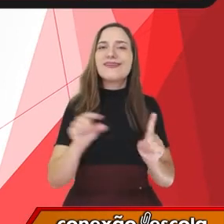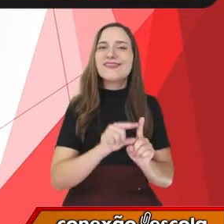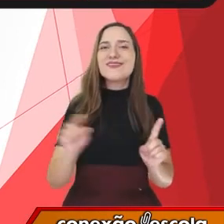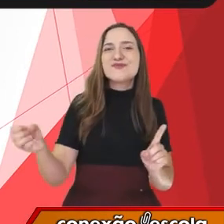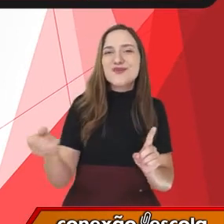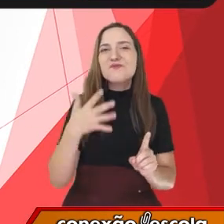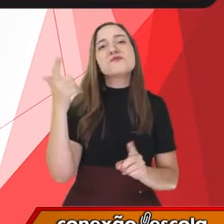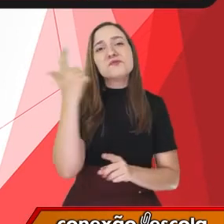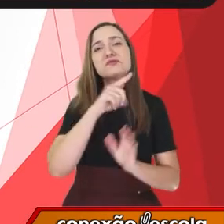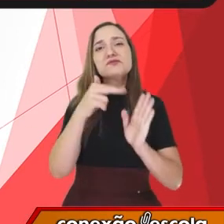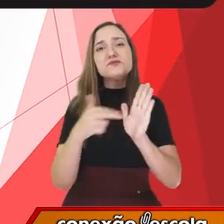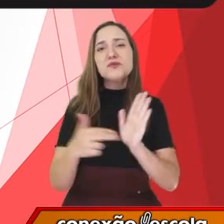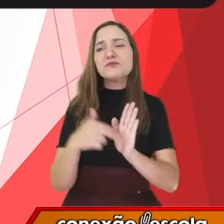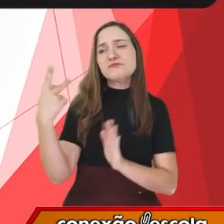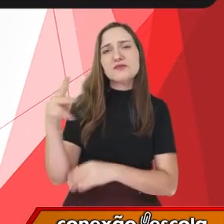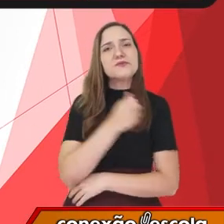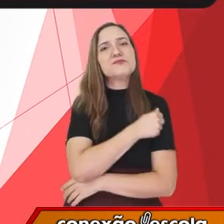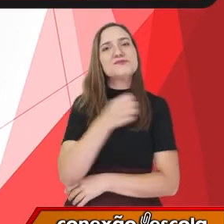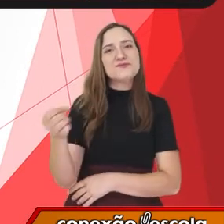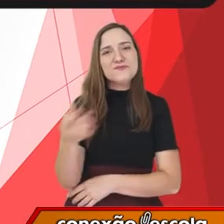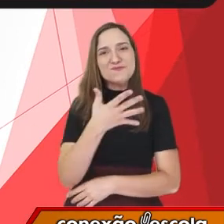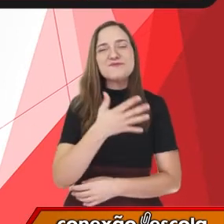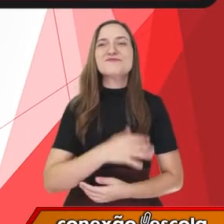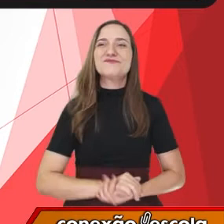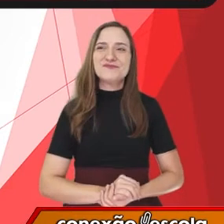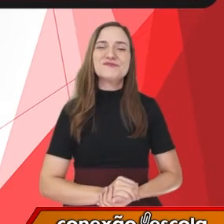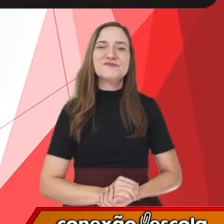tabela e inserir as notas desse aluno.